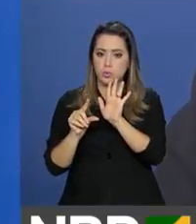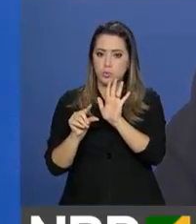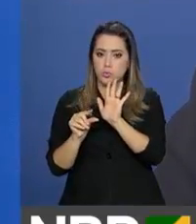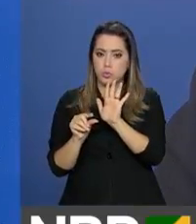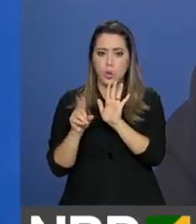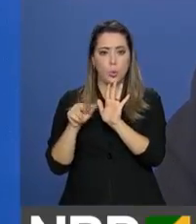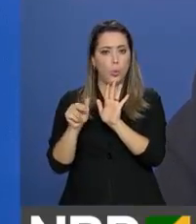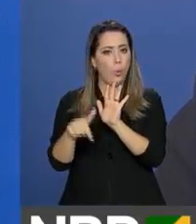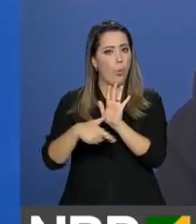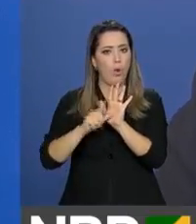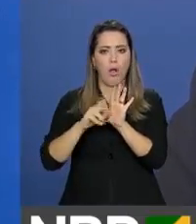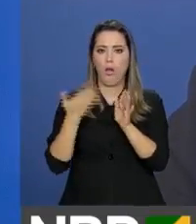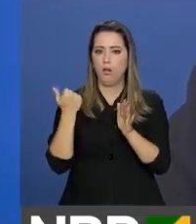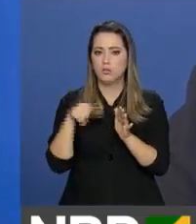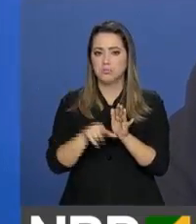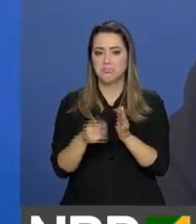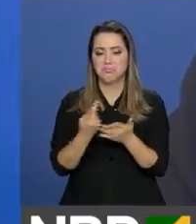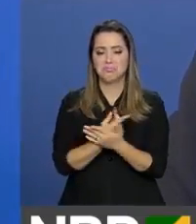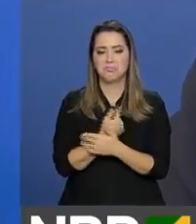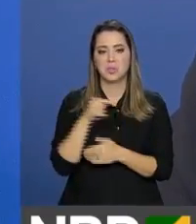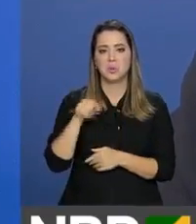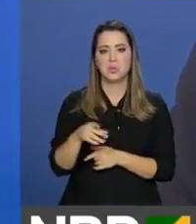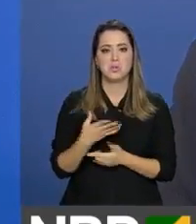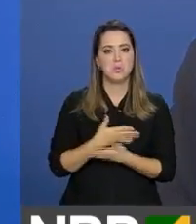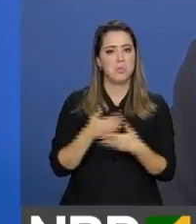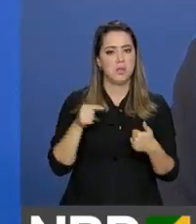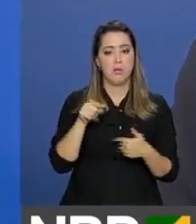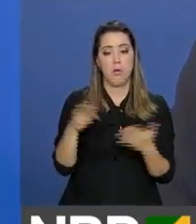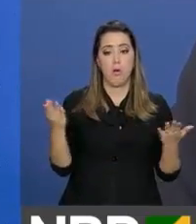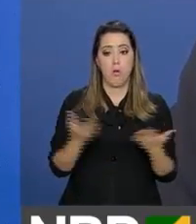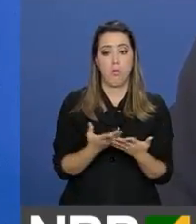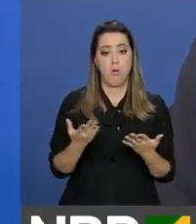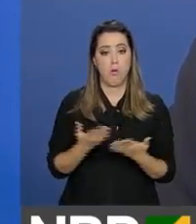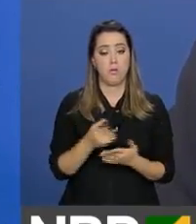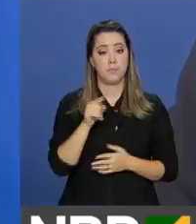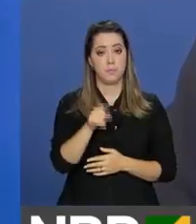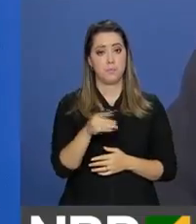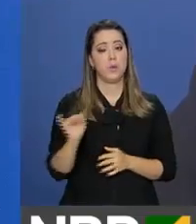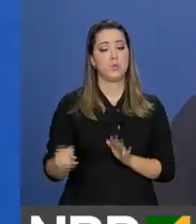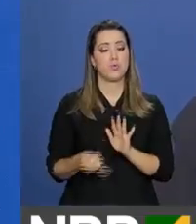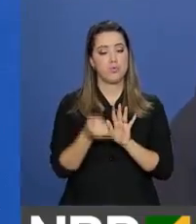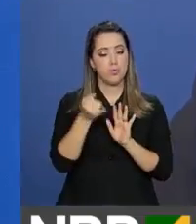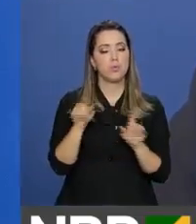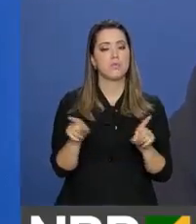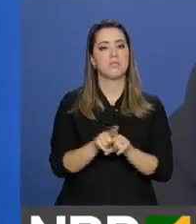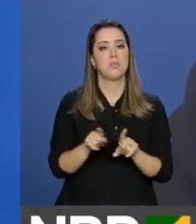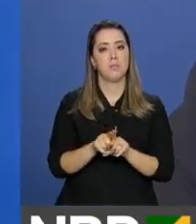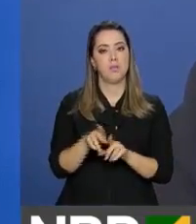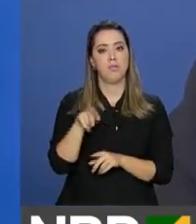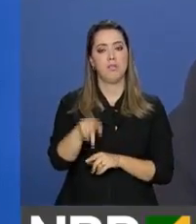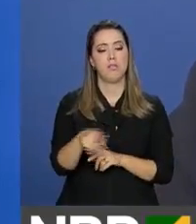no Brasil, como, de igual maneira, atingimos um patamar de juros também